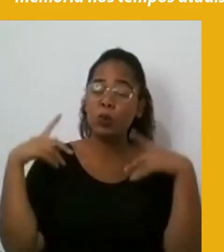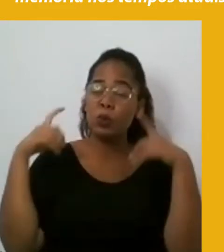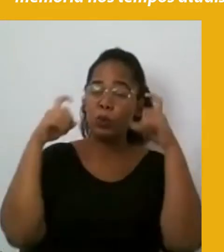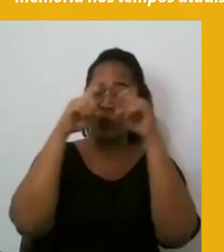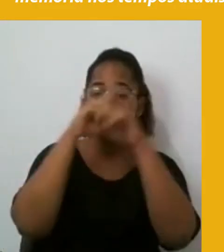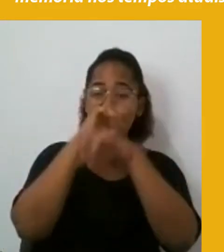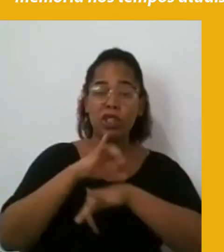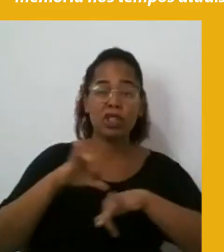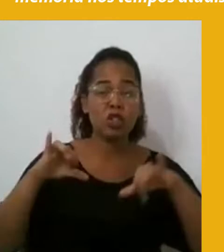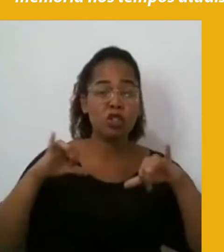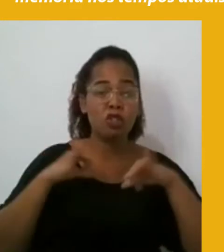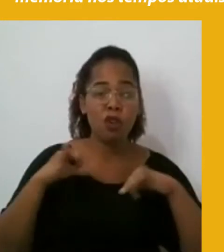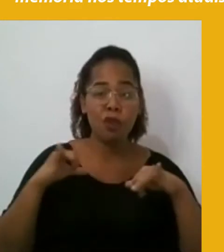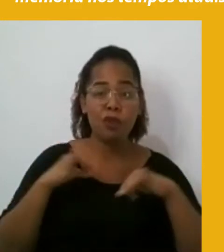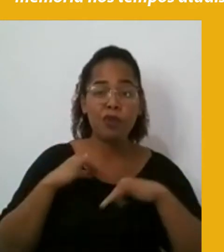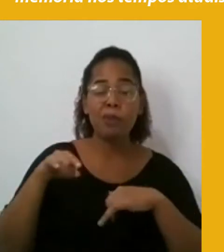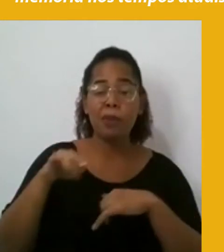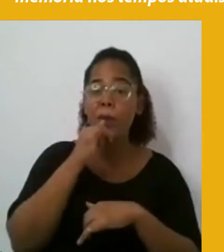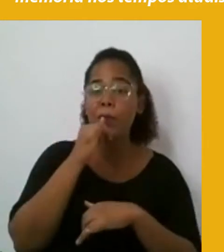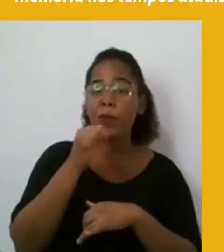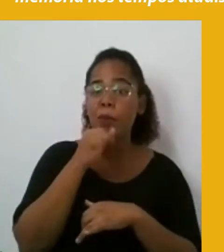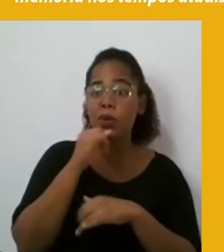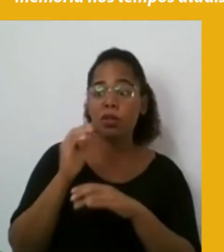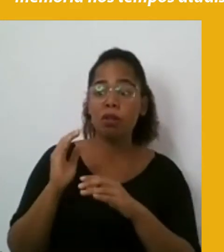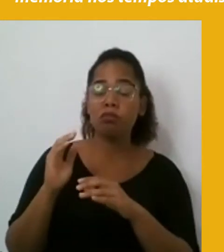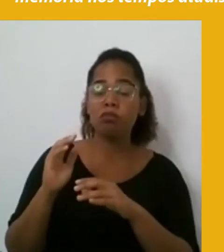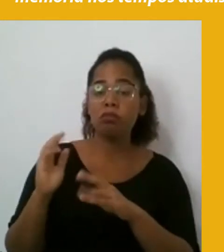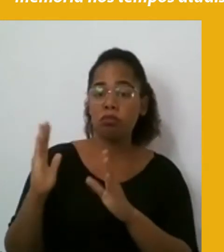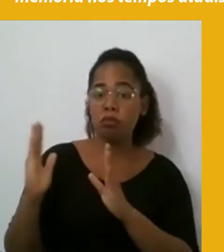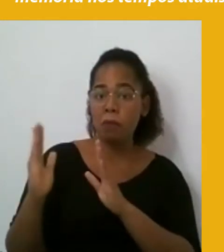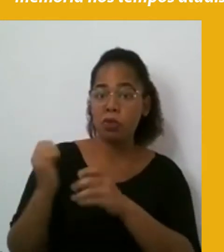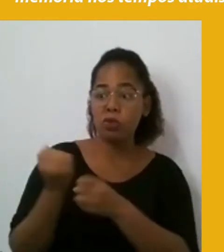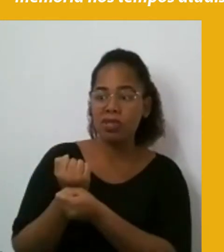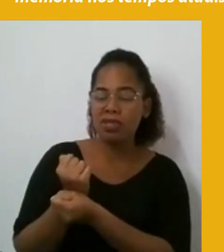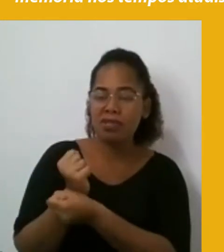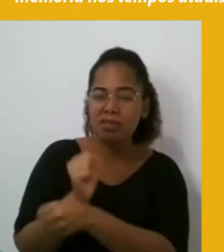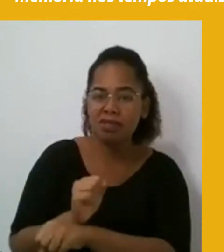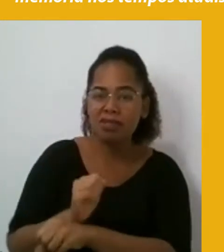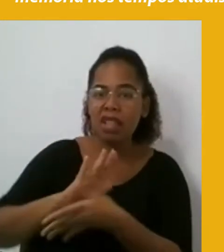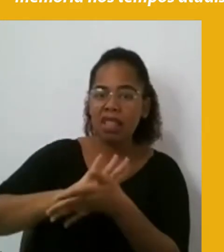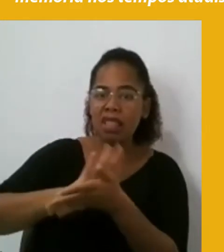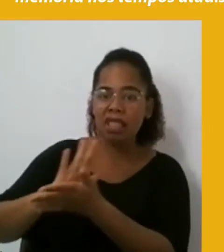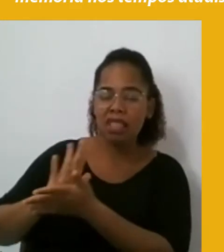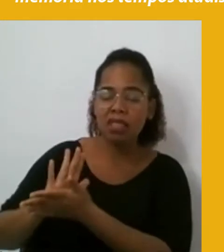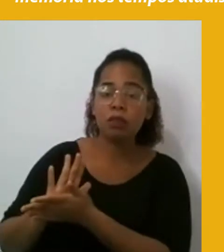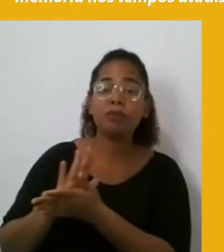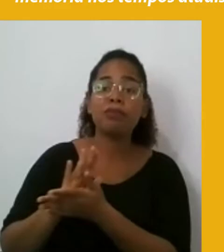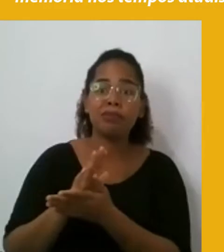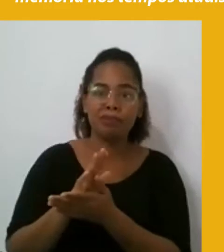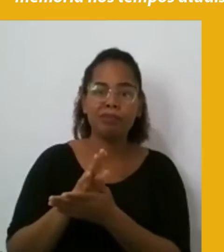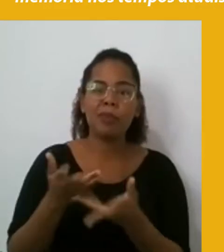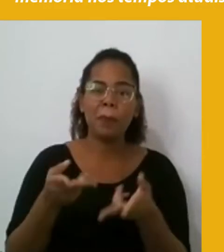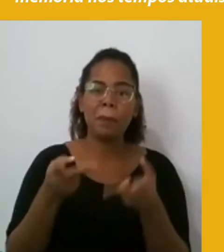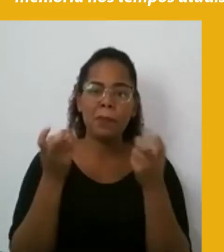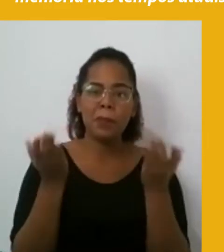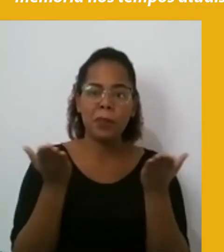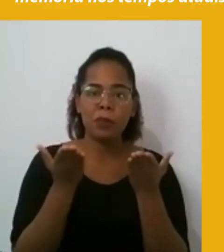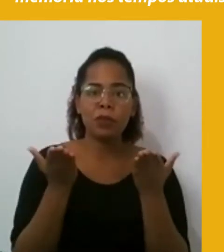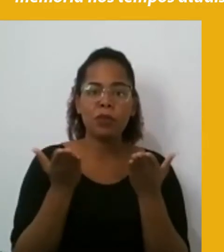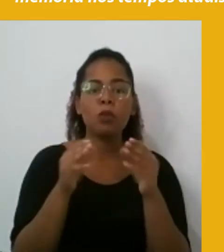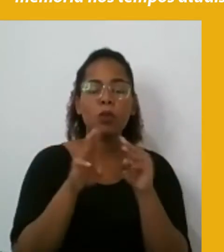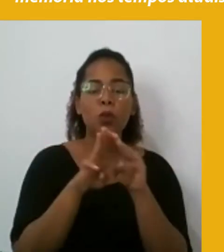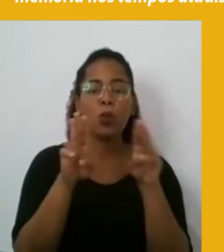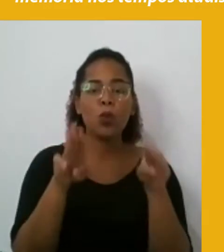moenda e moendo eles e construindo um progresso sem pensar, a gente pode ver que os museus também não refletem essa história, já não